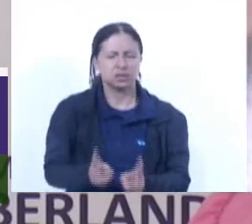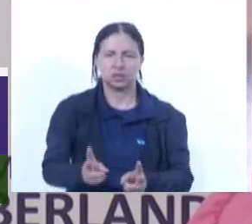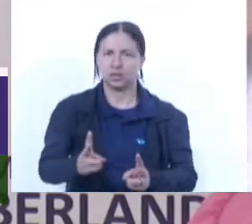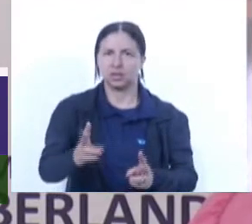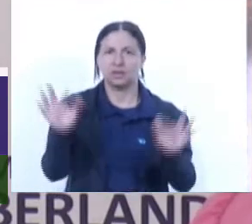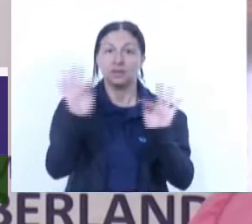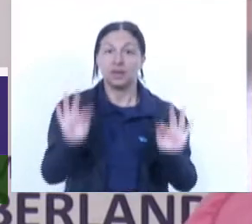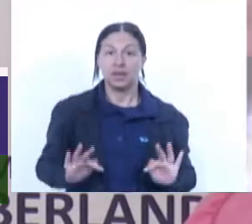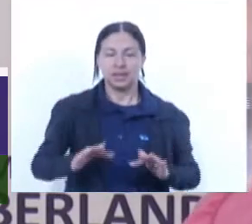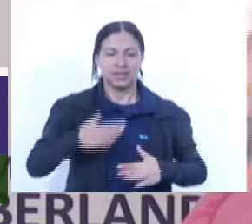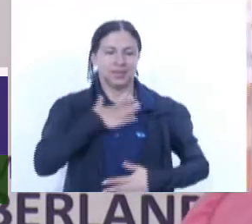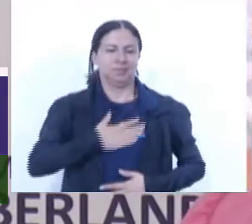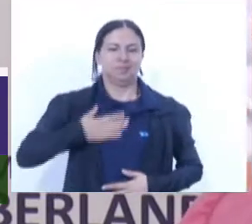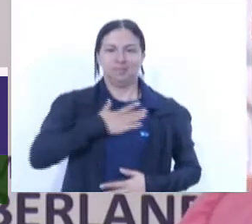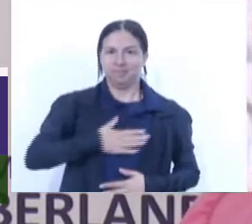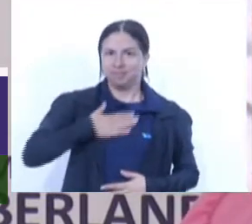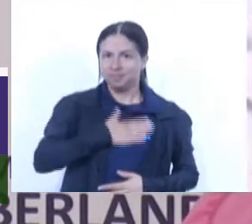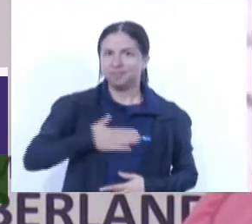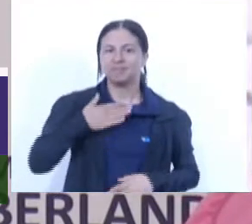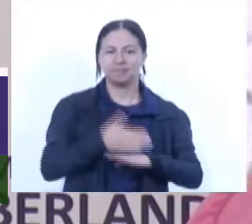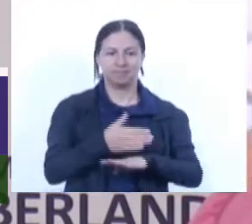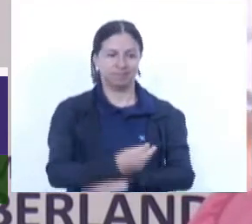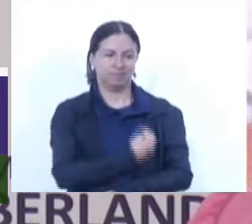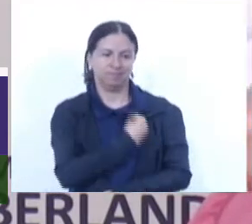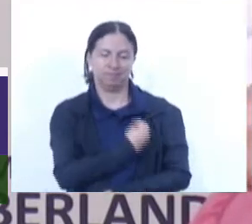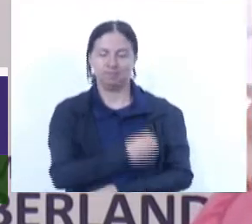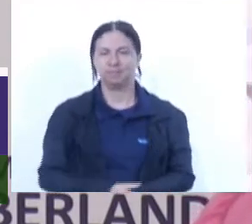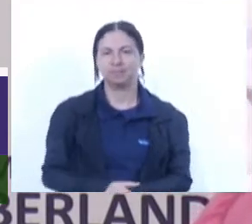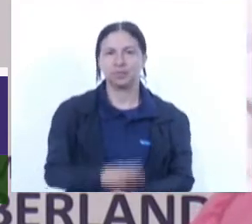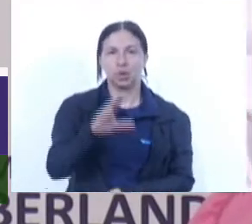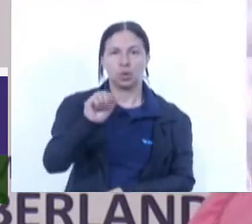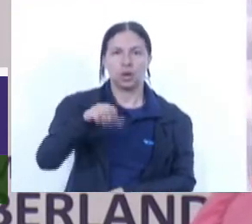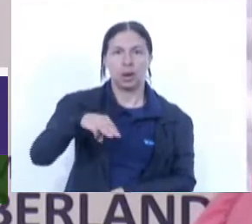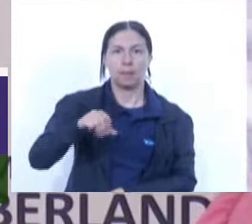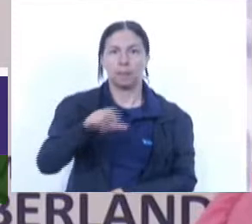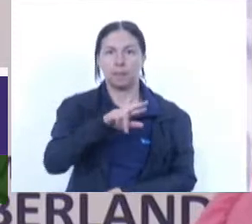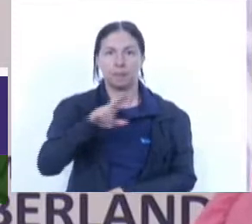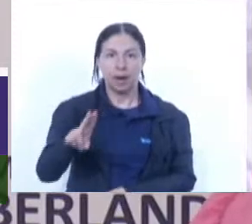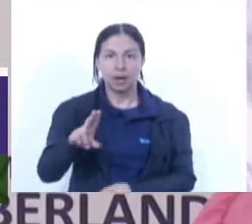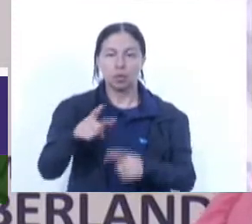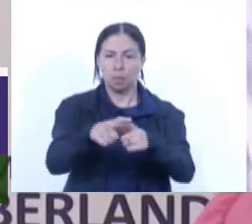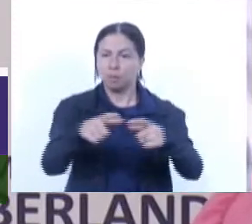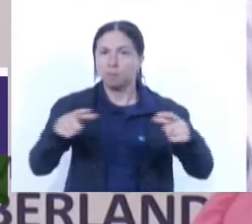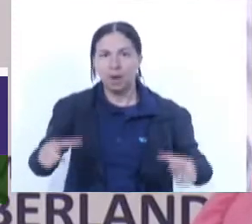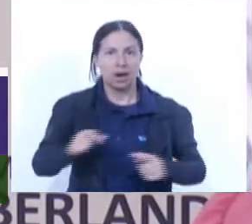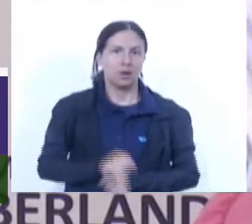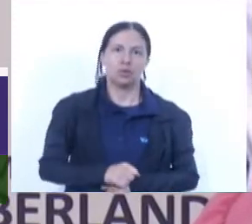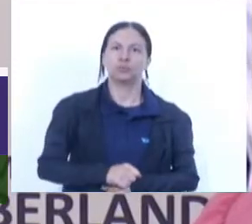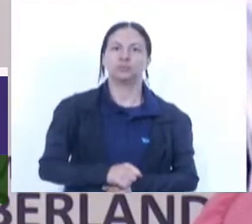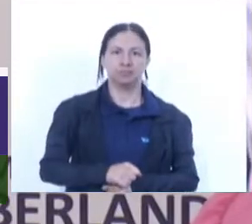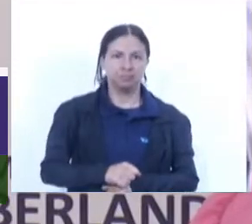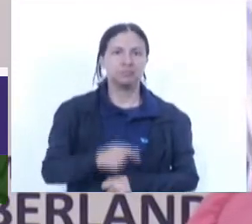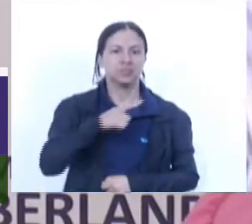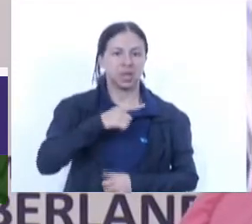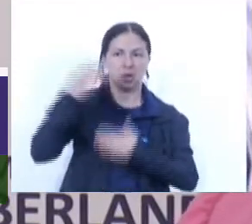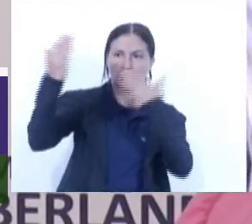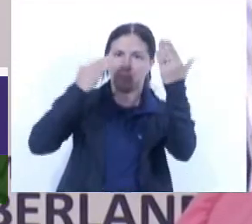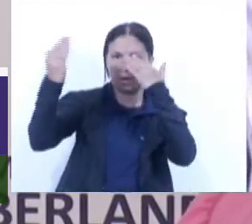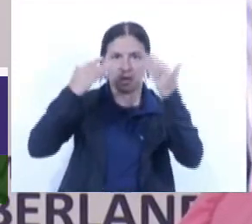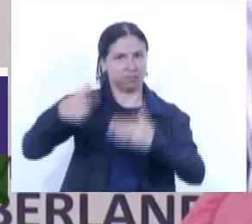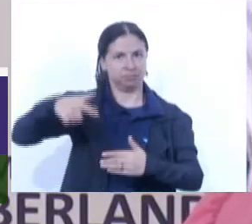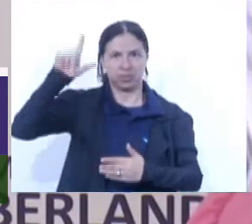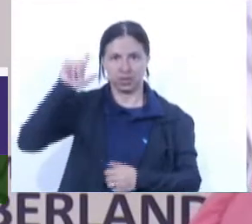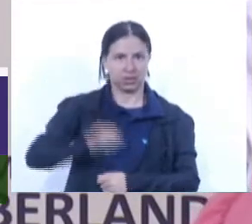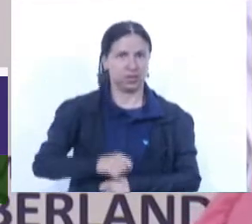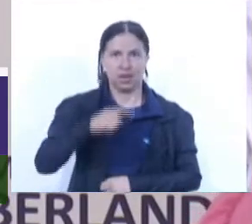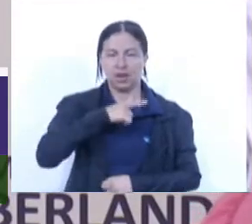por fazer parte da organização agora com relação ao Camaro é o maior camaru de todos os tempos sem sombra de dúvidas nós estamos recebendo aí grande shows